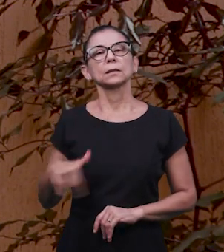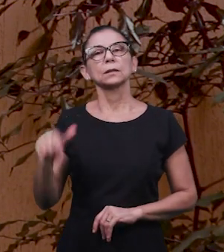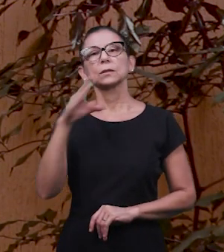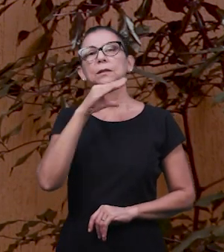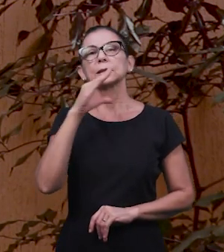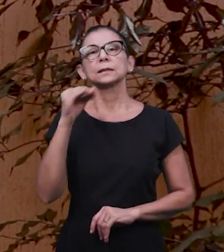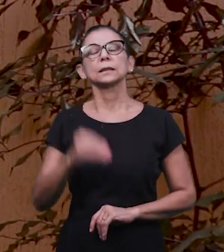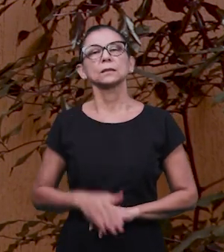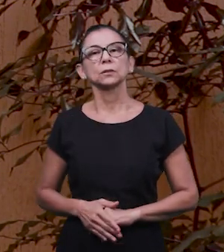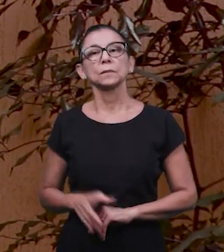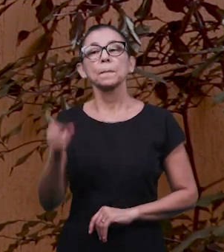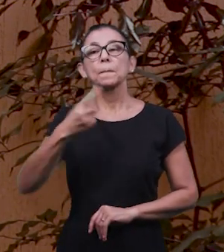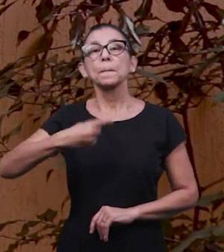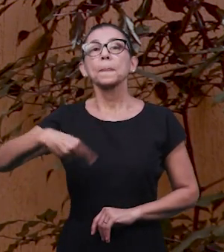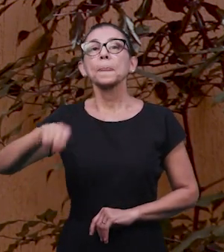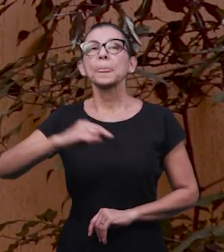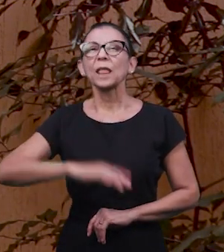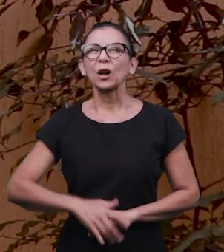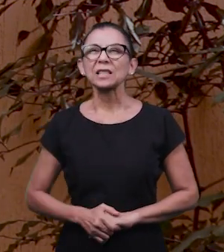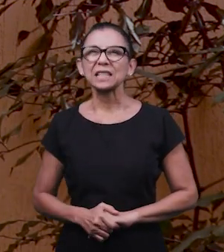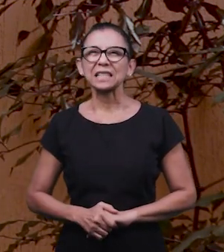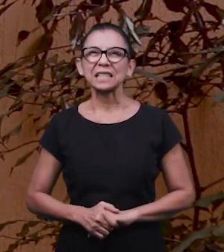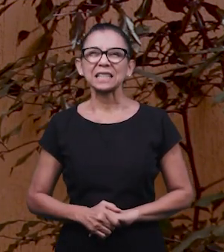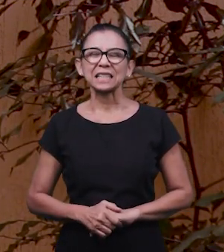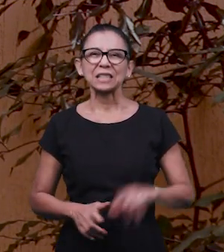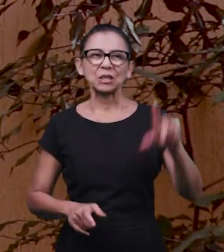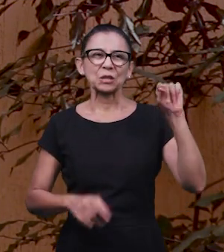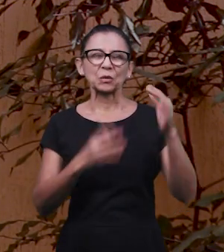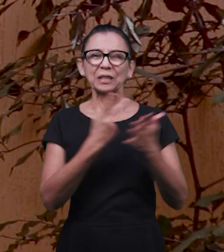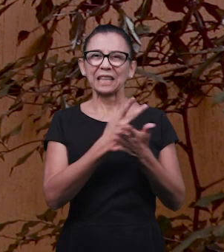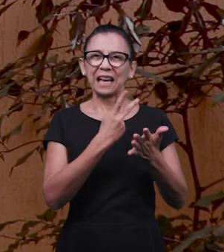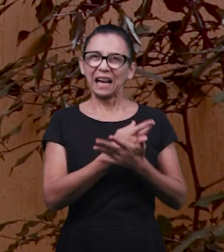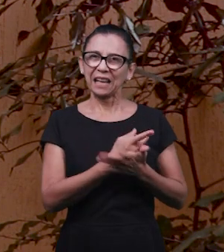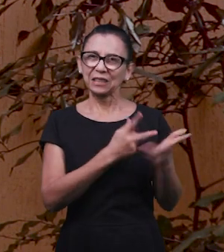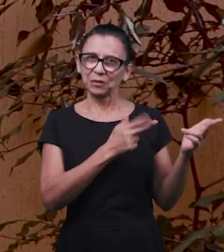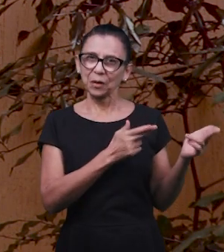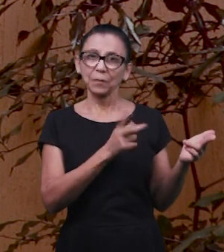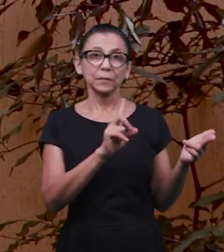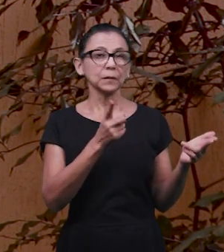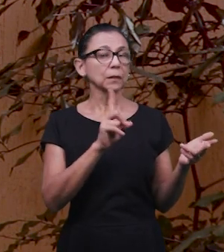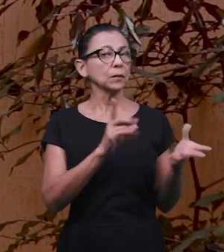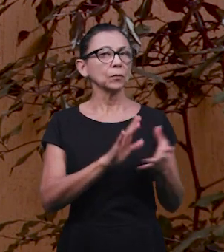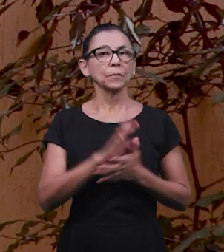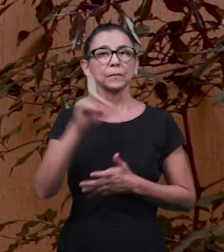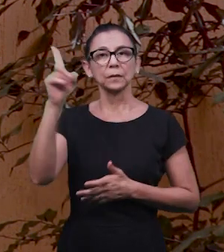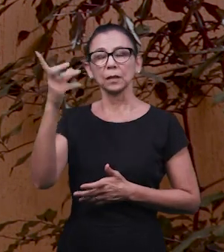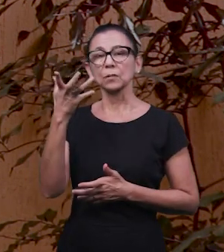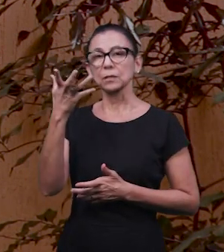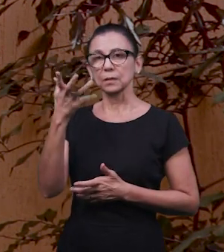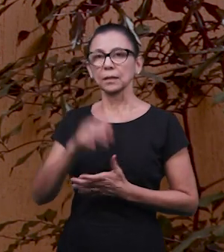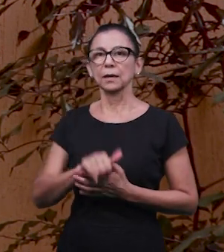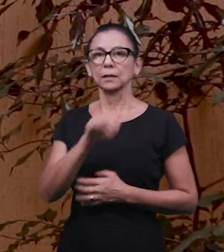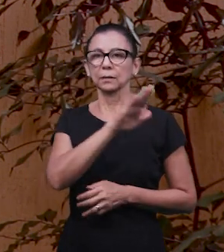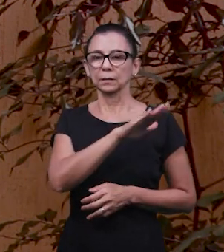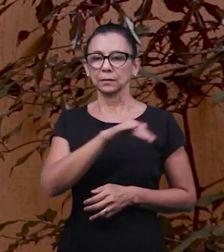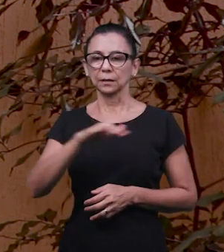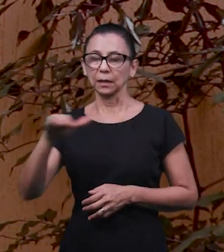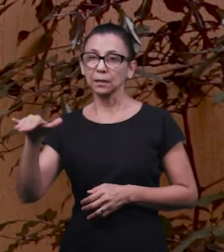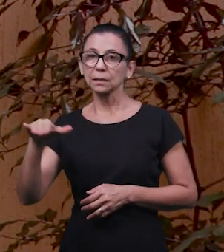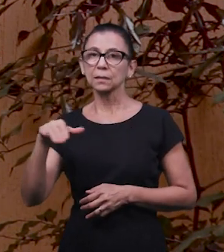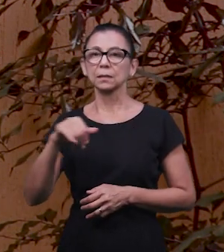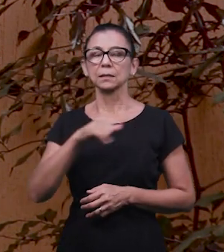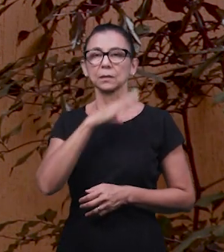do Senhor. Com isso, Sansão perdeu a bênção do Senhor. E é isso que o Senhor quer para nós. O que o Senhor